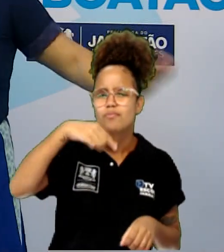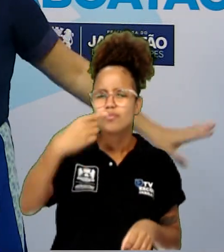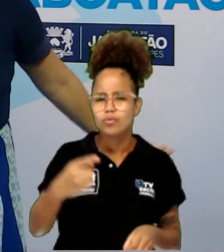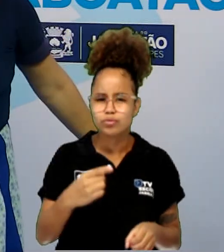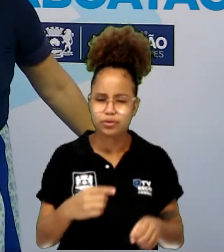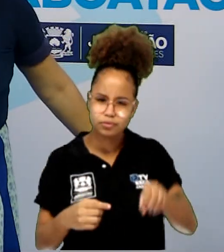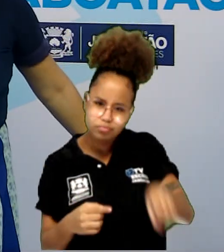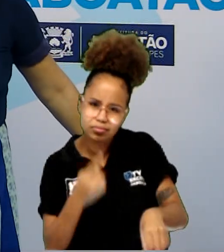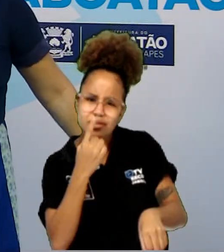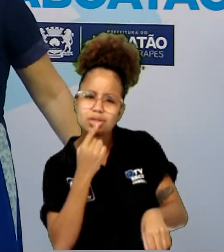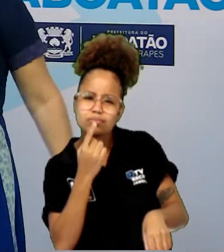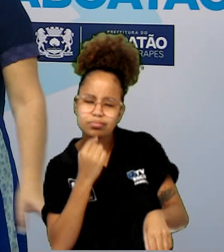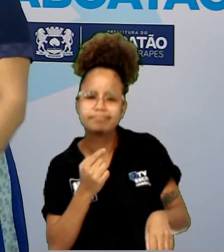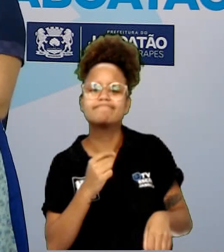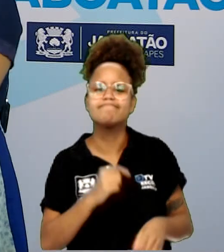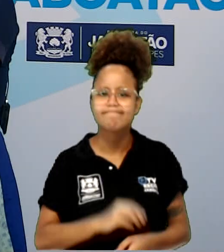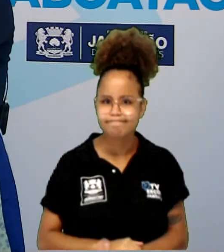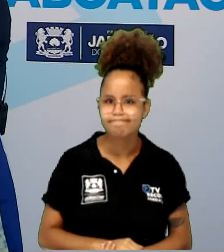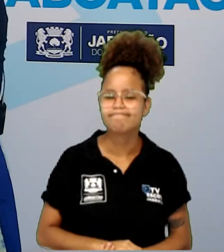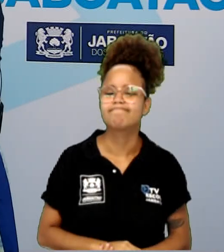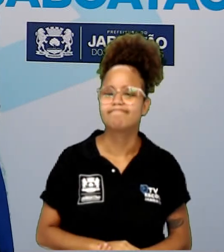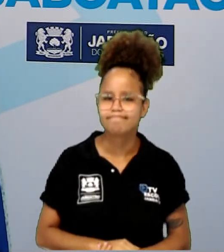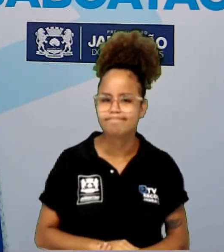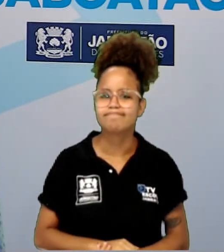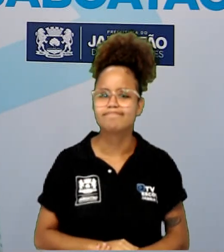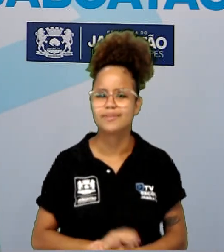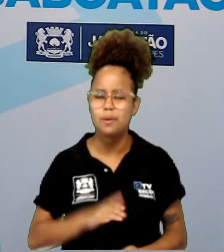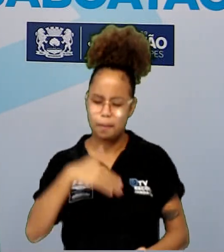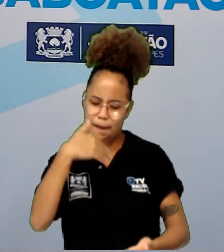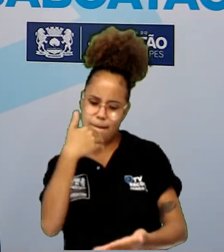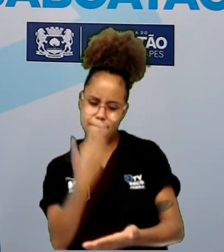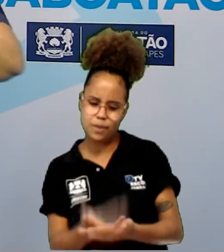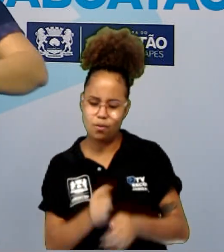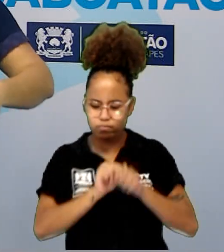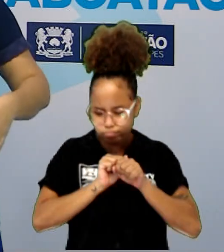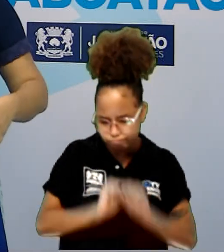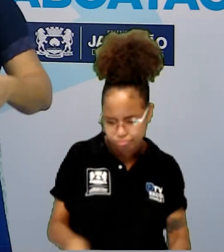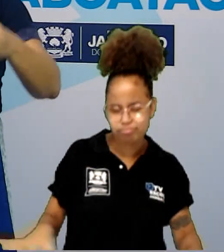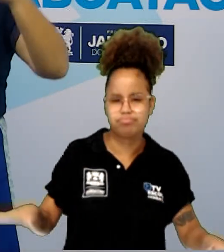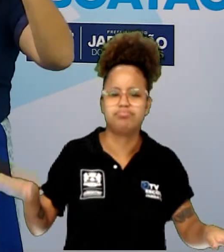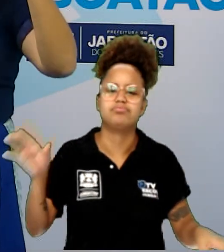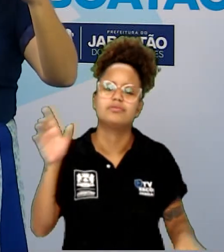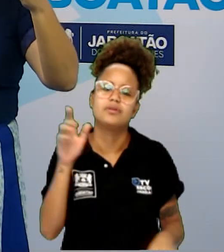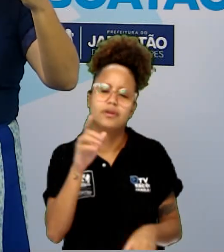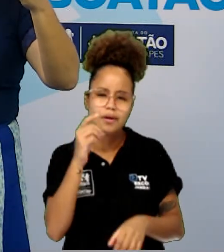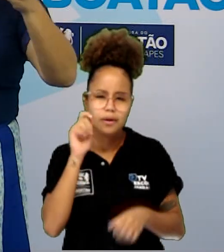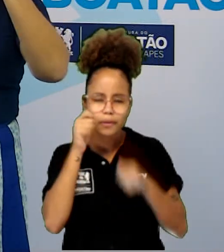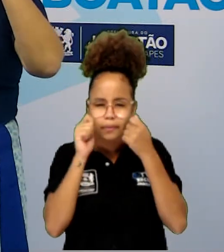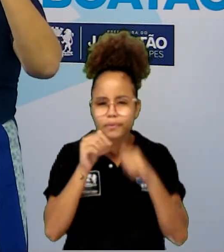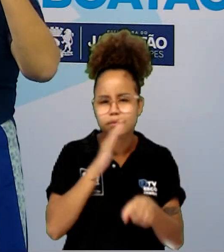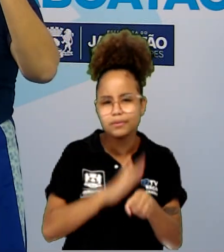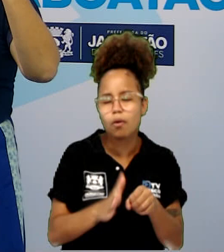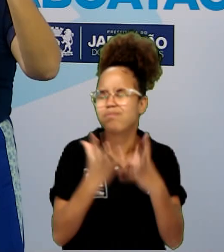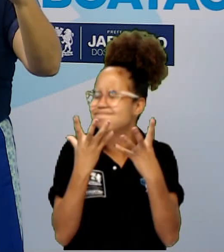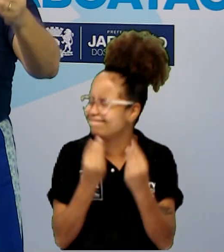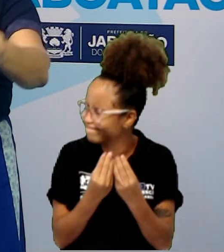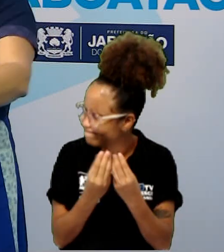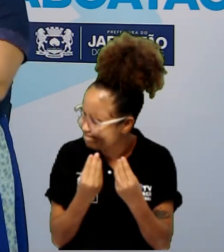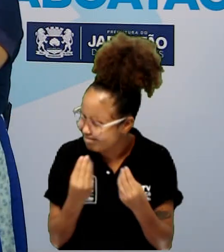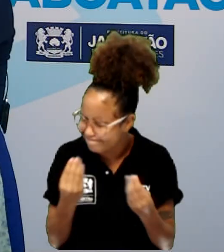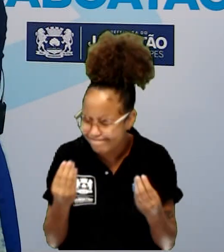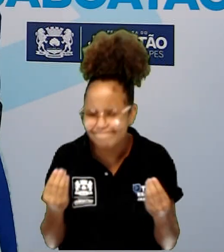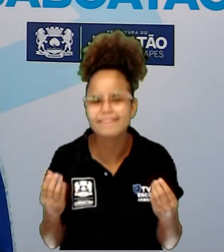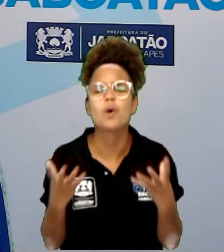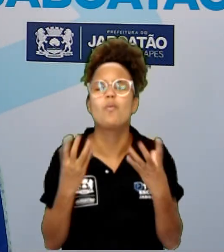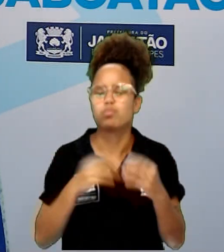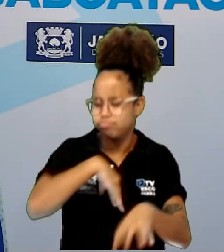para todo lado. E aí a pobrezinha caiu espalhando as cebolas. Foi tanta cebola misturada